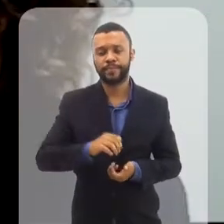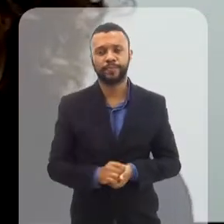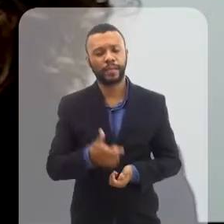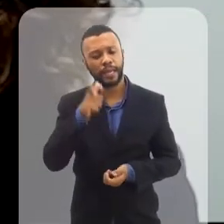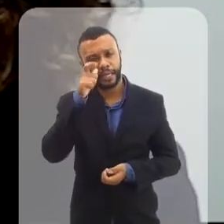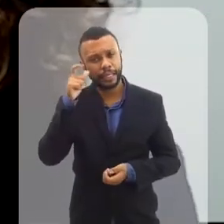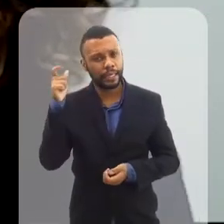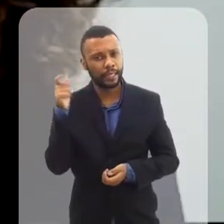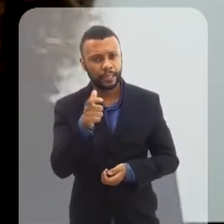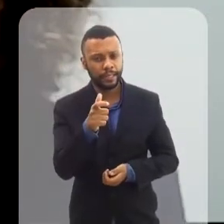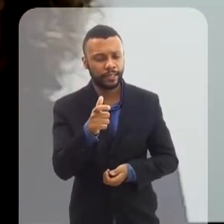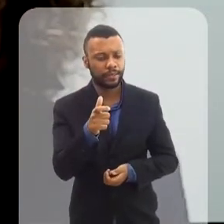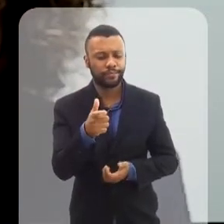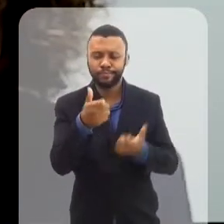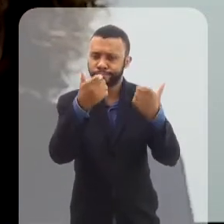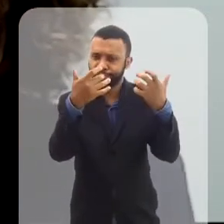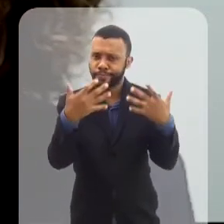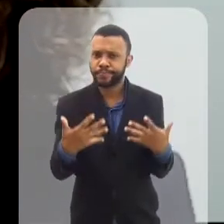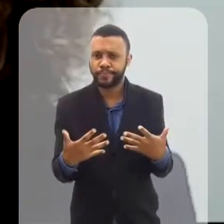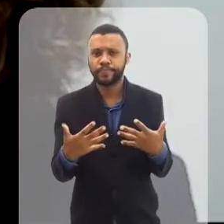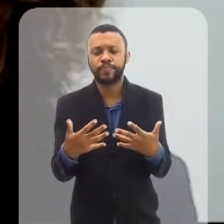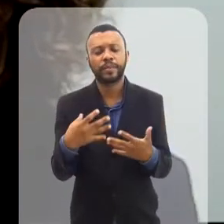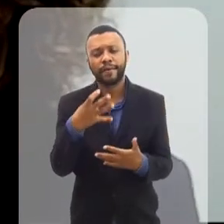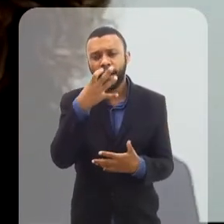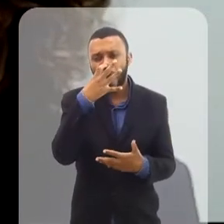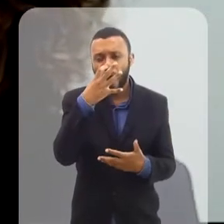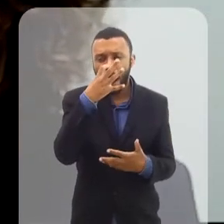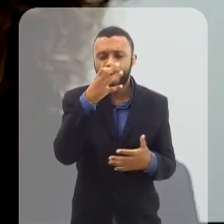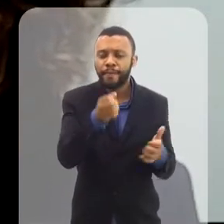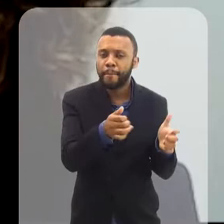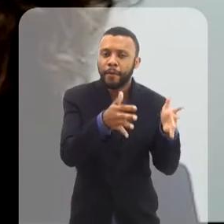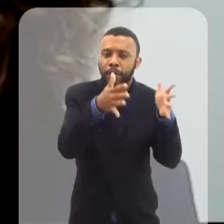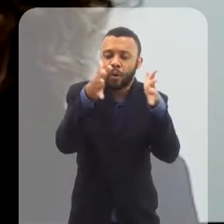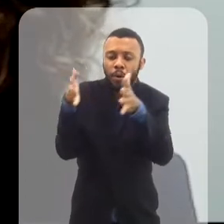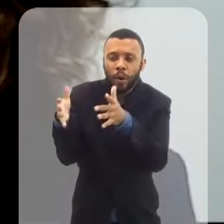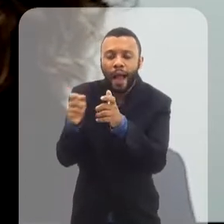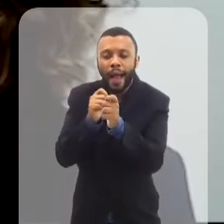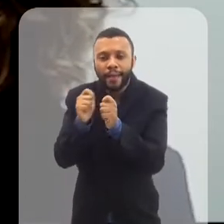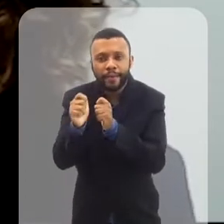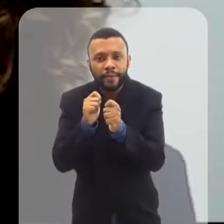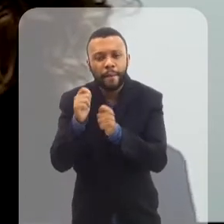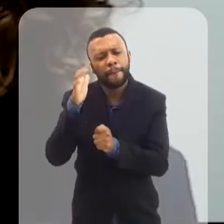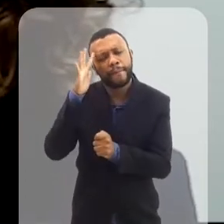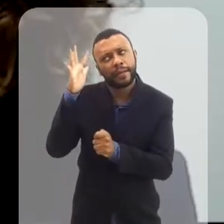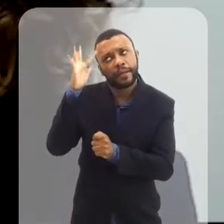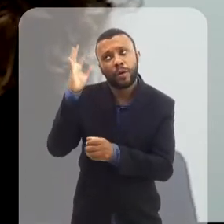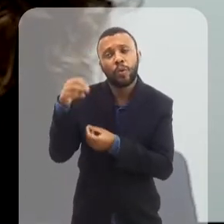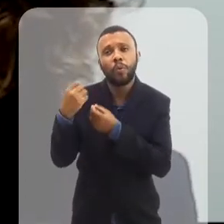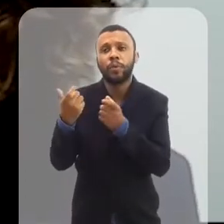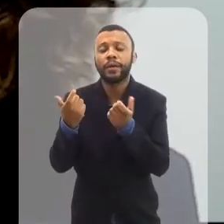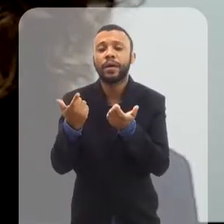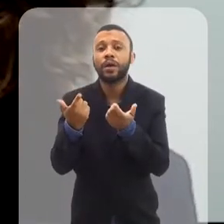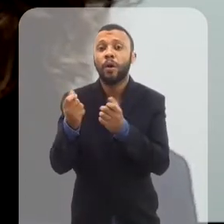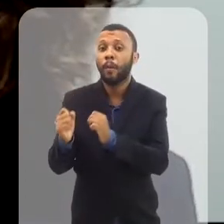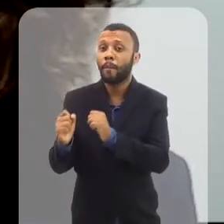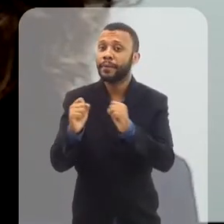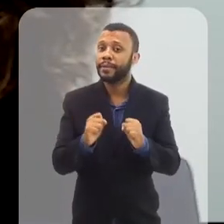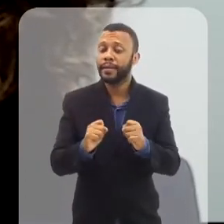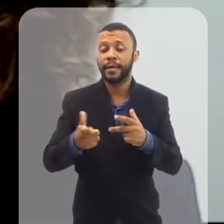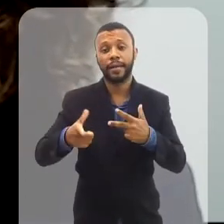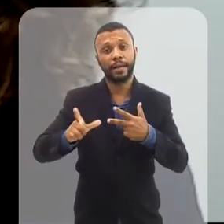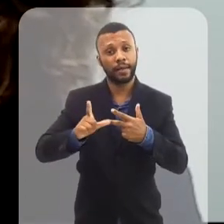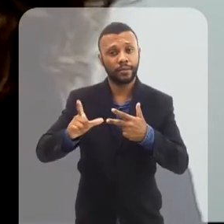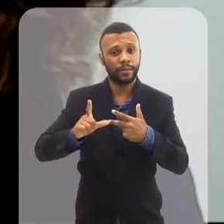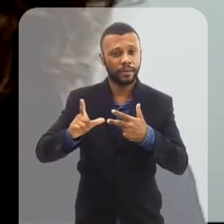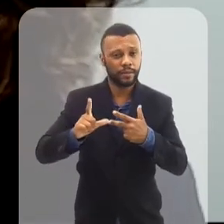muito interessante trazido, né? E eu estava aqui, enquanto estava ouvindo a entrevista, pensando assim, como o legislativo tem a ver